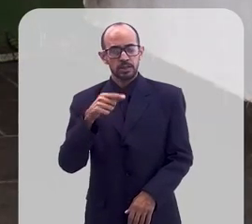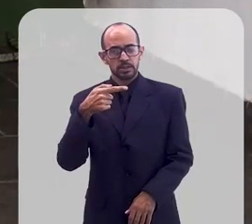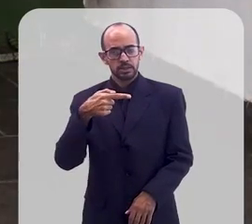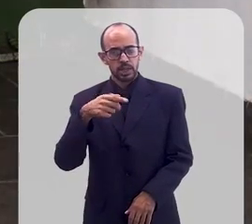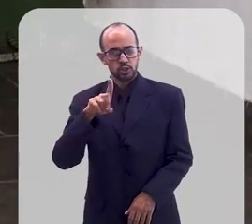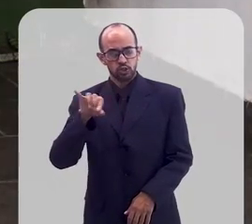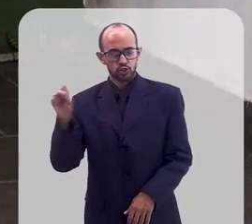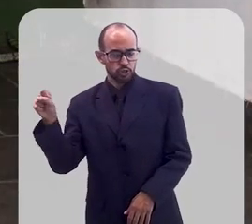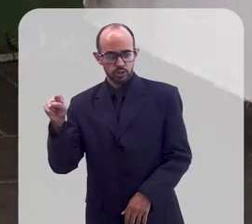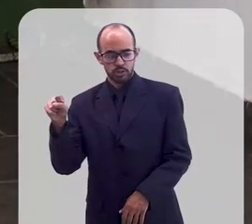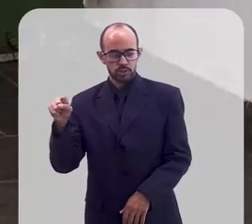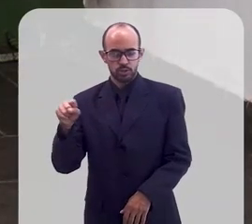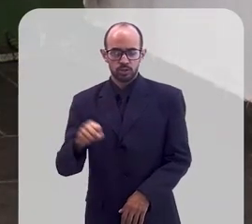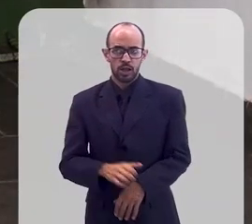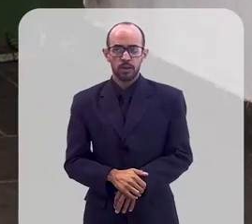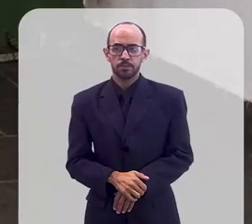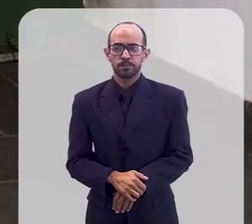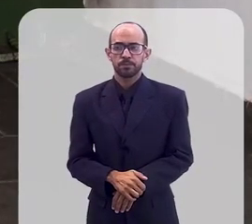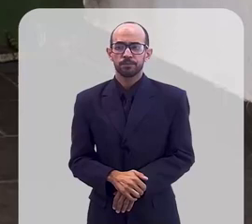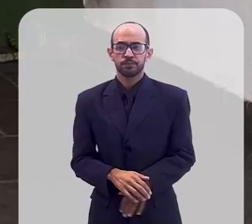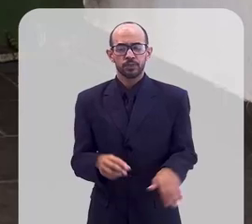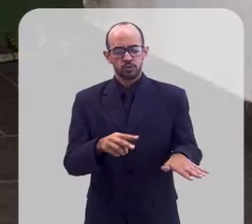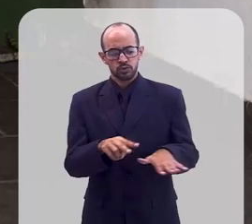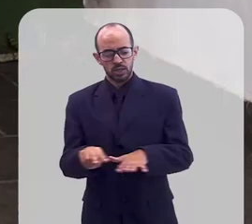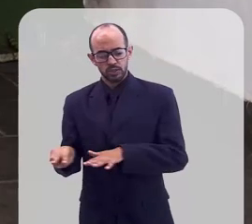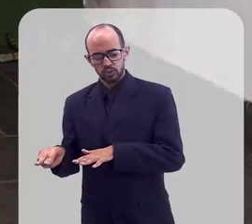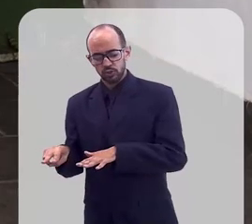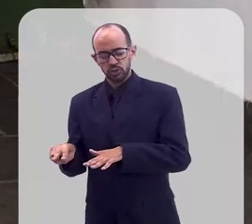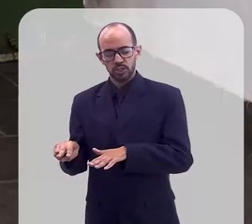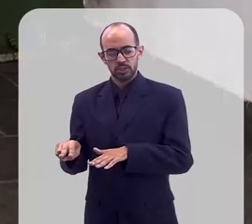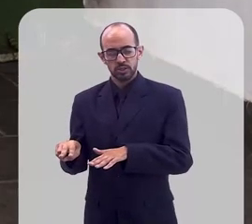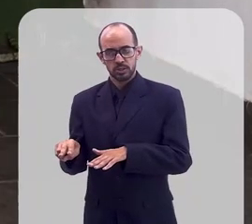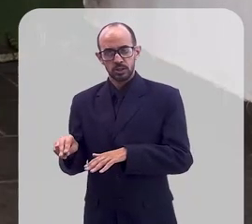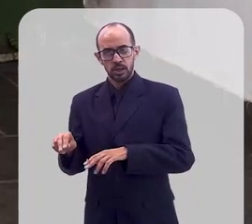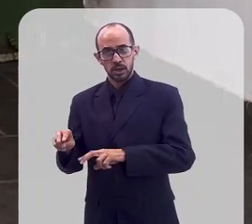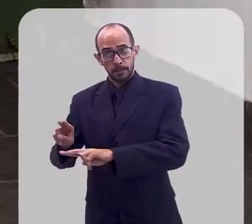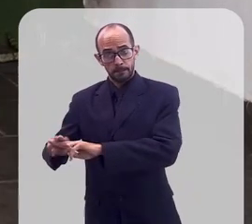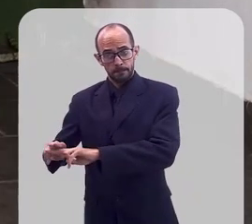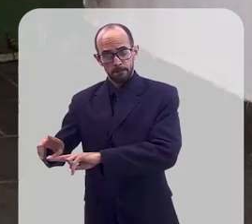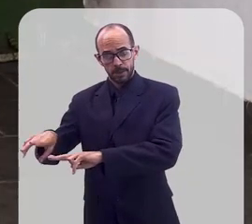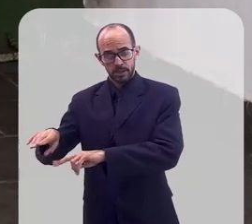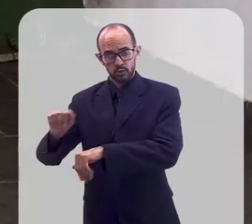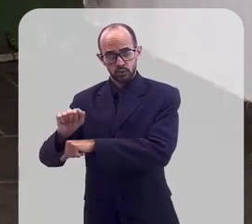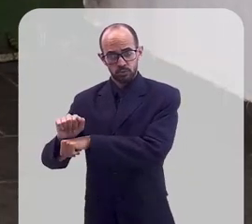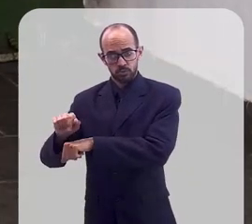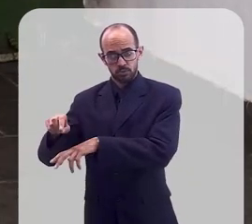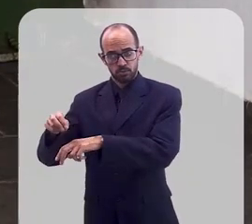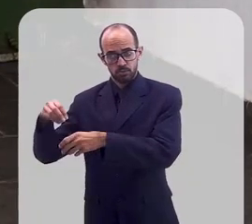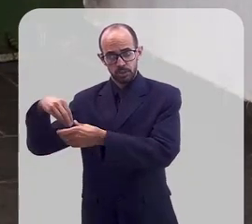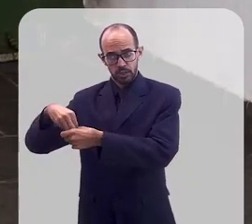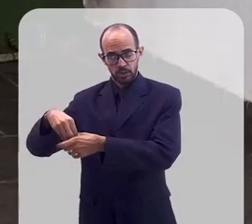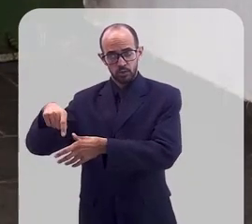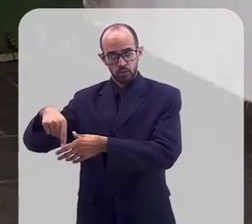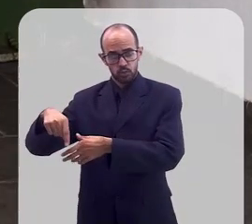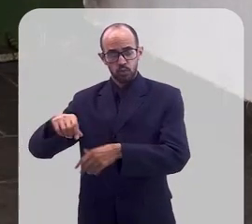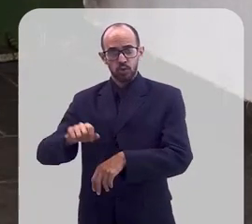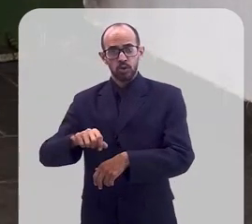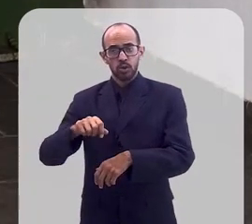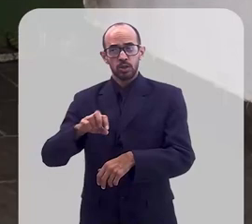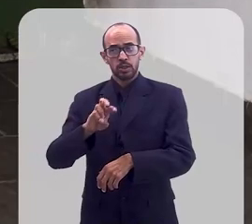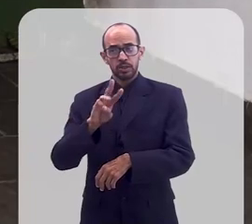são 7 dias. Tá? São 7 dias recolhido e alguns dias, vamos